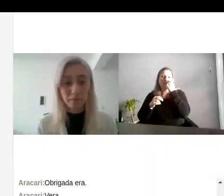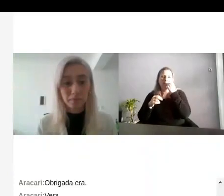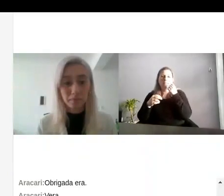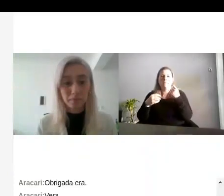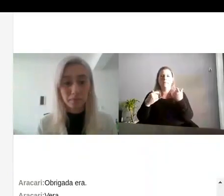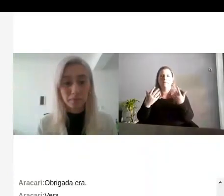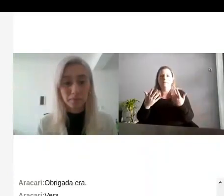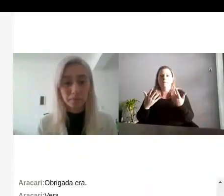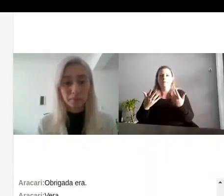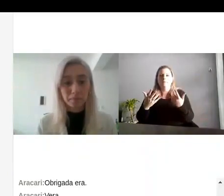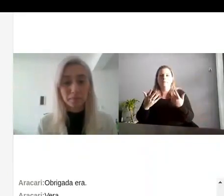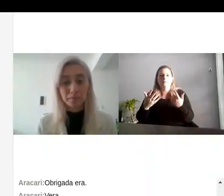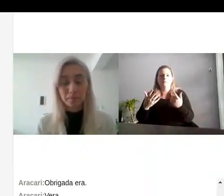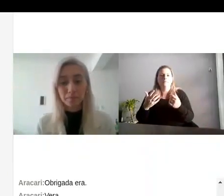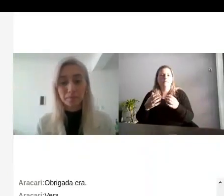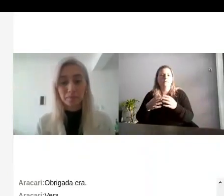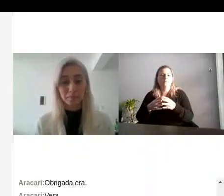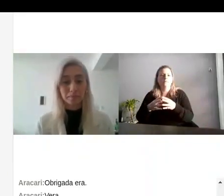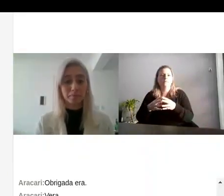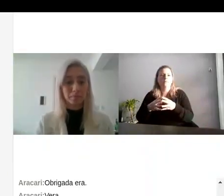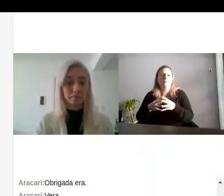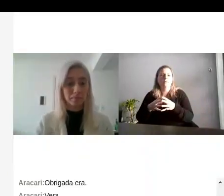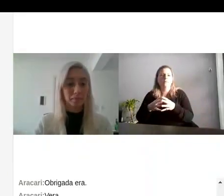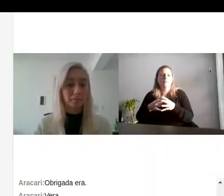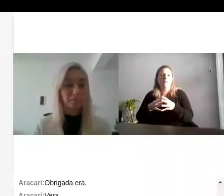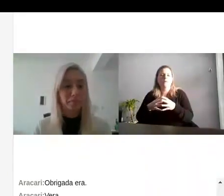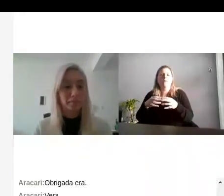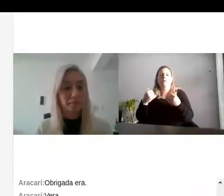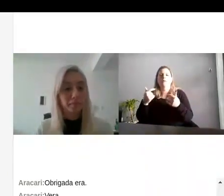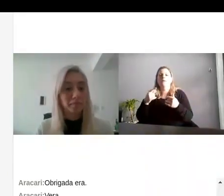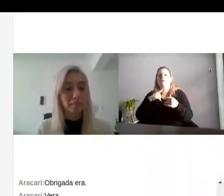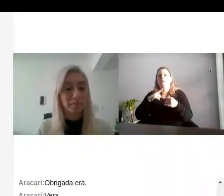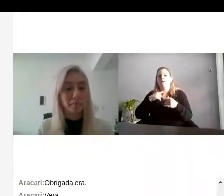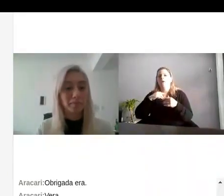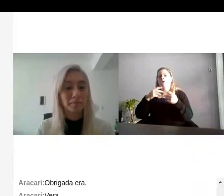segunda geração de contadores em audiodescrição,